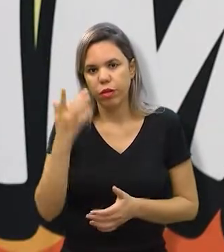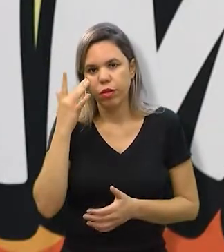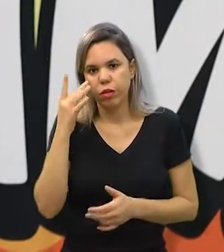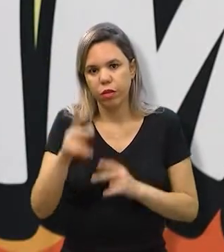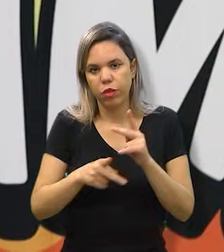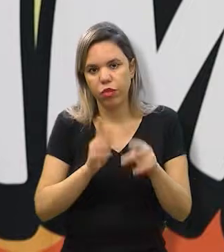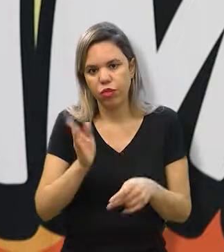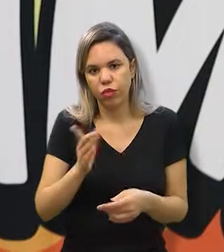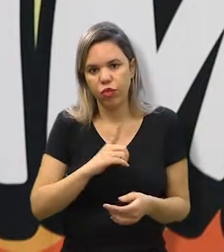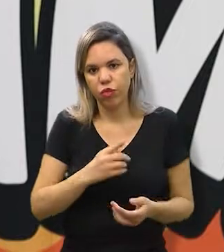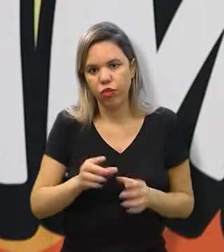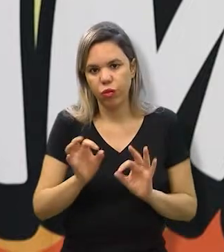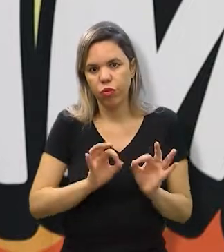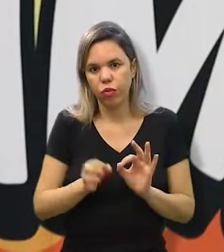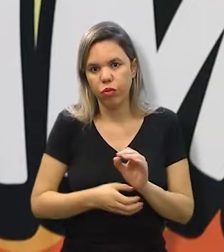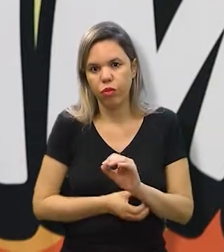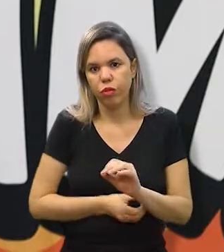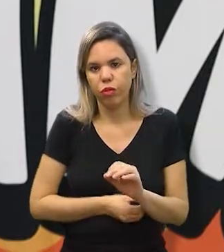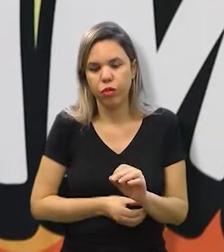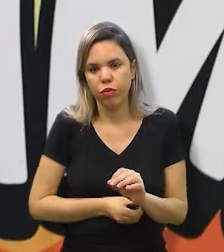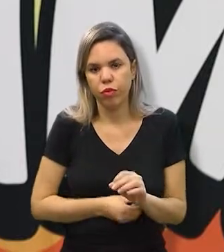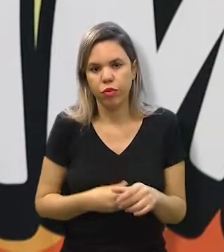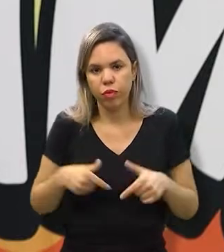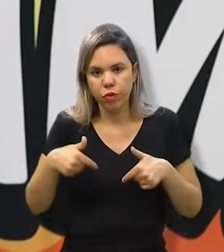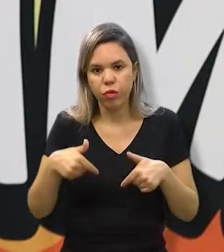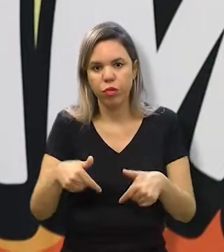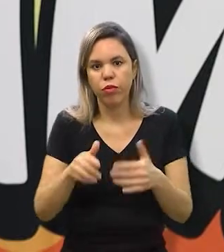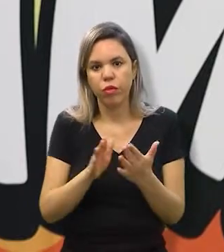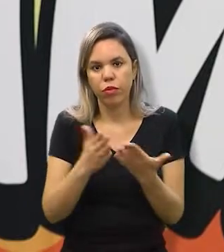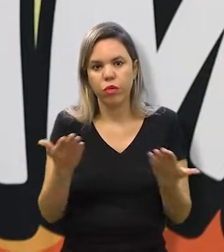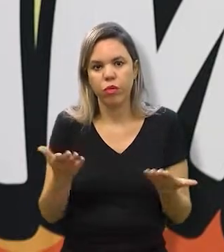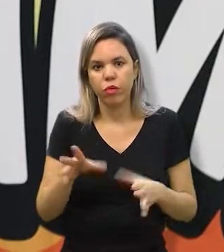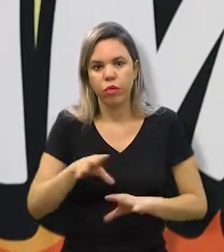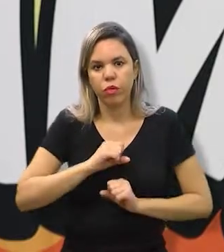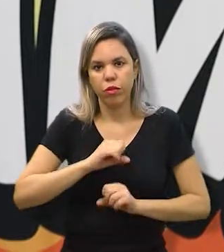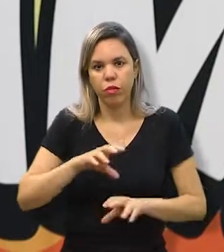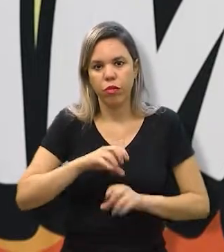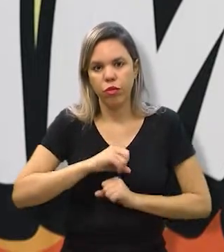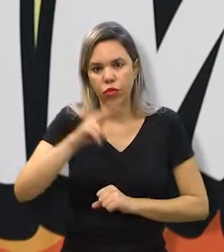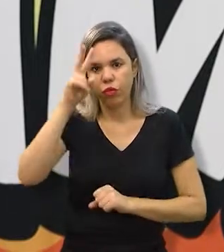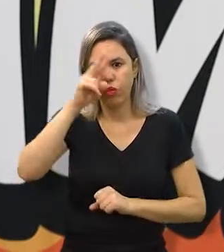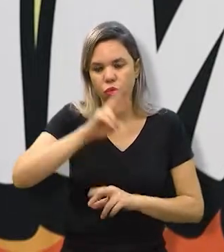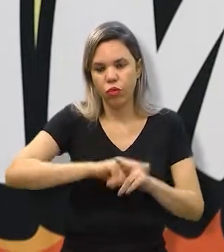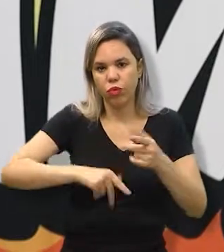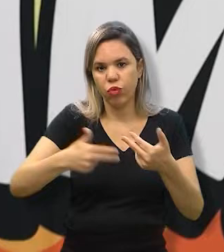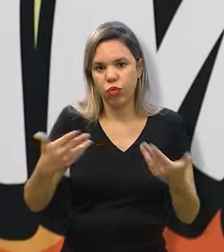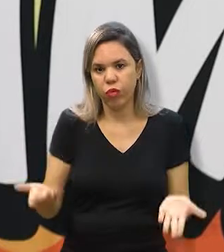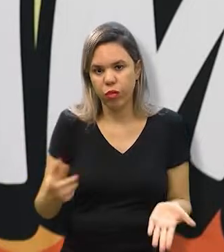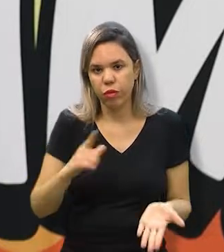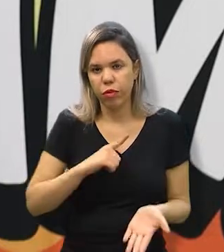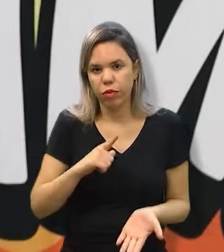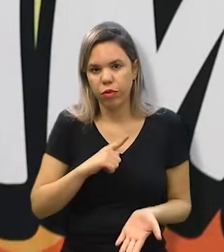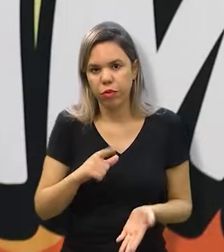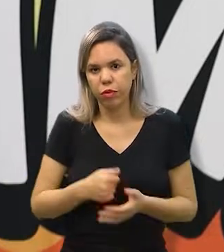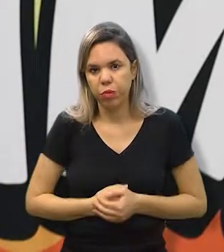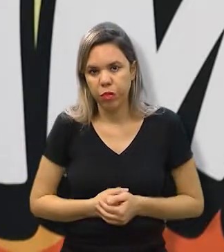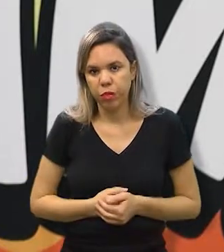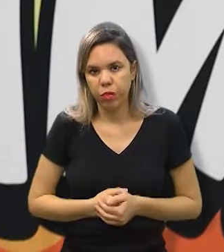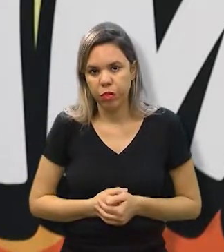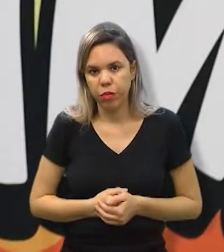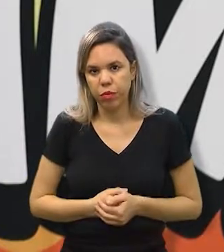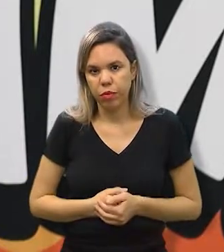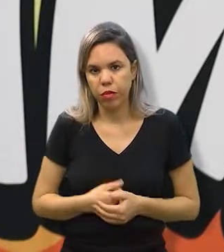Você acha que o público já está preparado para enfrentar, né, absorver uma história de multiverso? Nós temos aí,